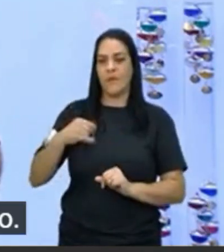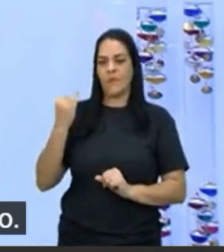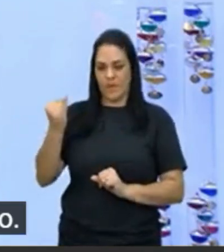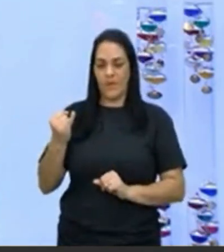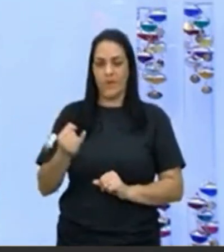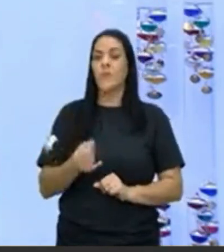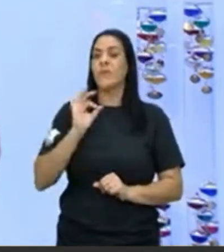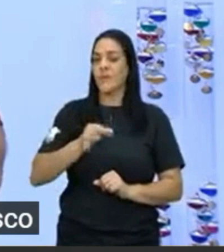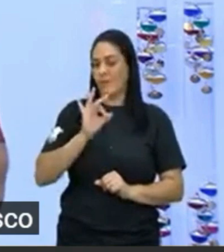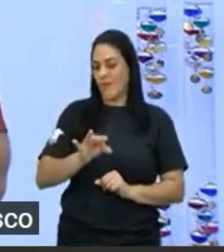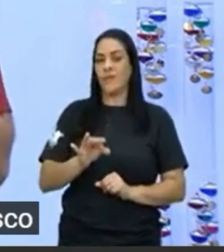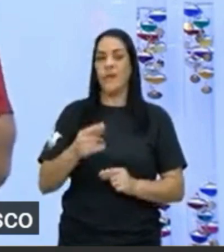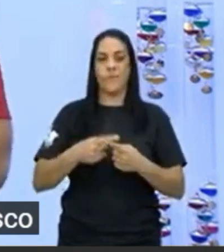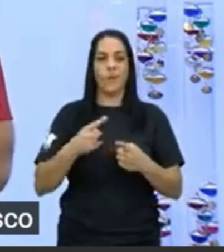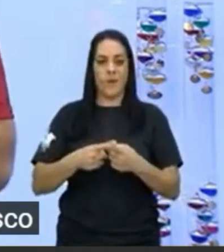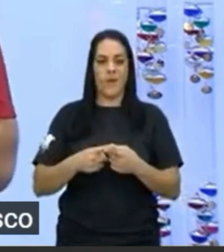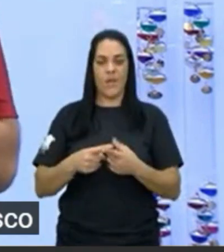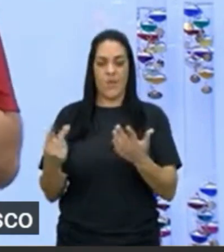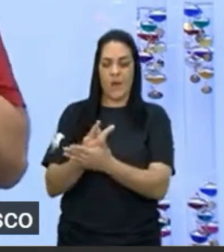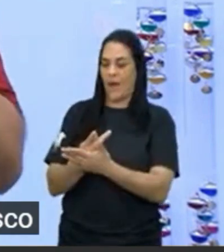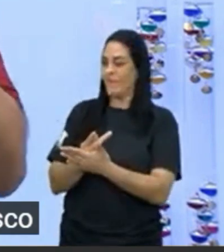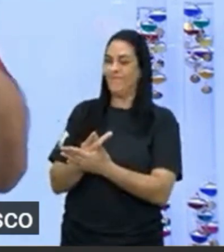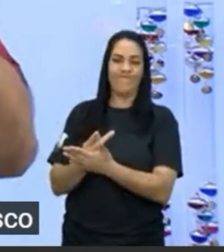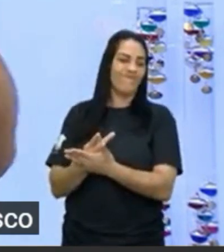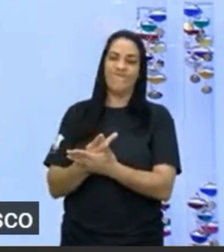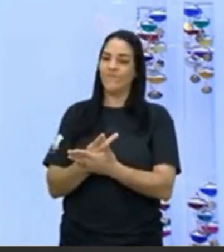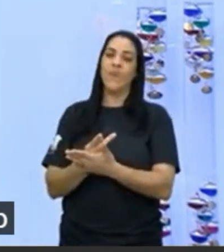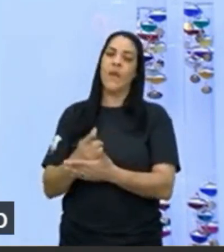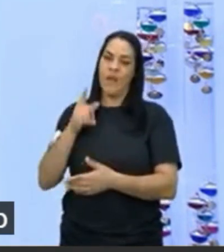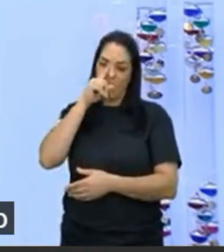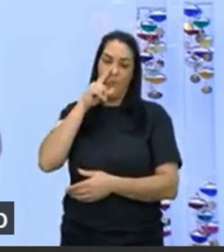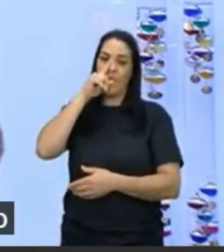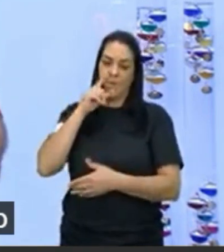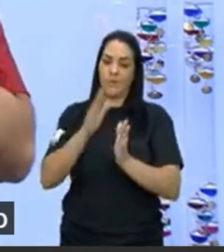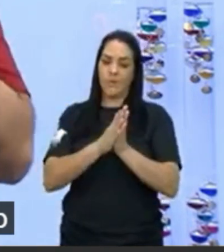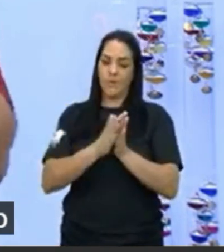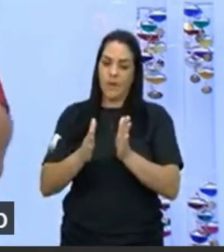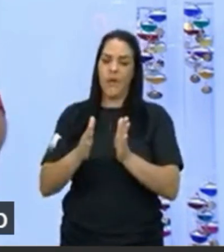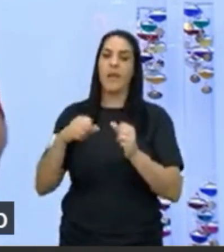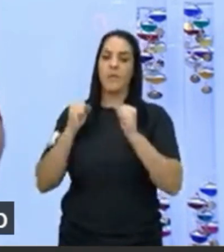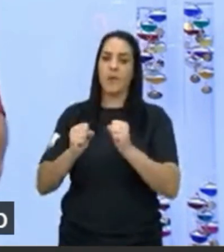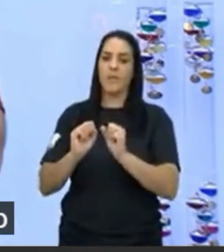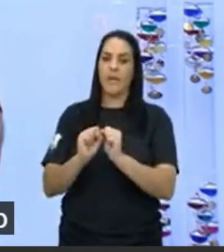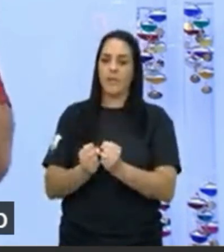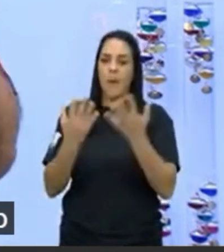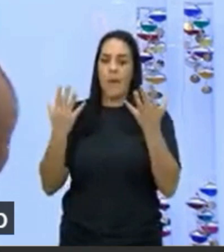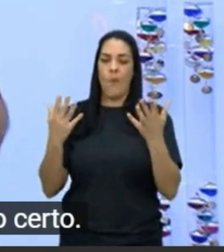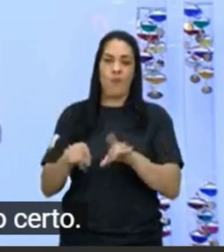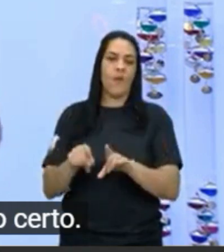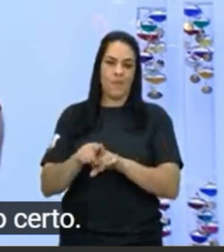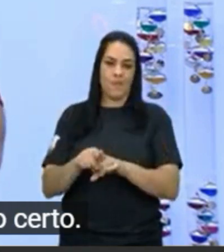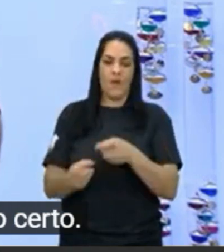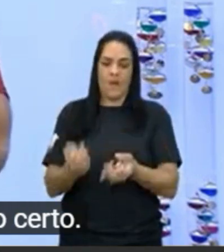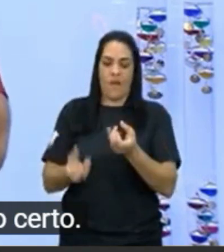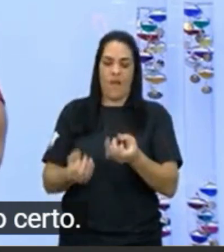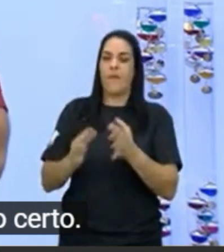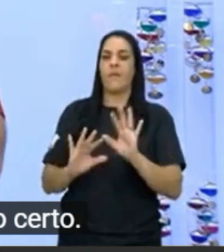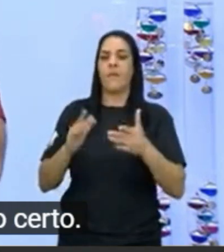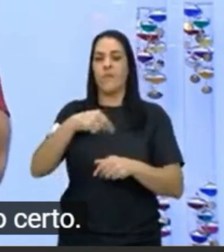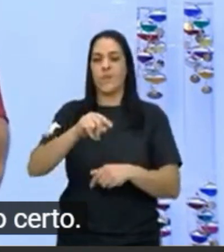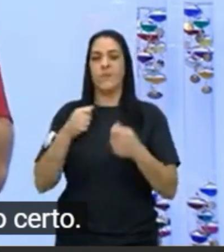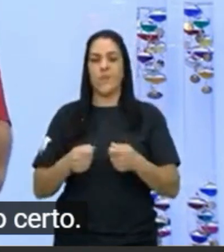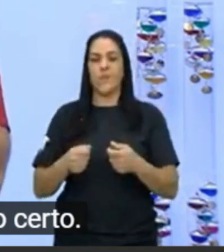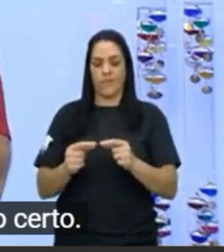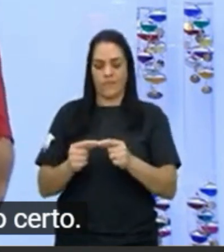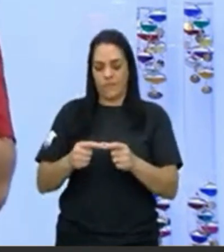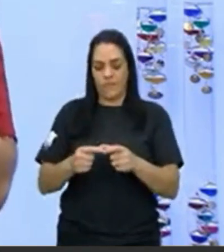senhor encaixe do lado certo. Encaixar essa pilha do lado errado, você terá um risco à placa, né? Ela pode até ser queimada ali, até mesmo aquecer, então você